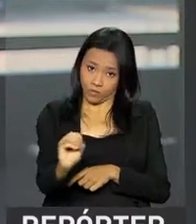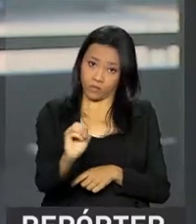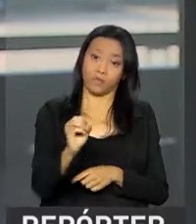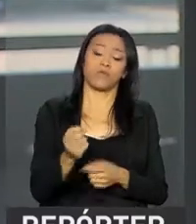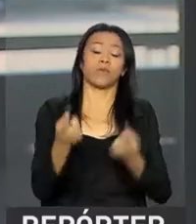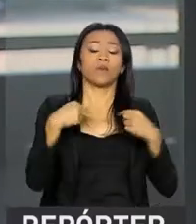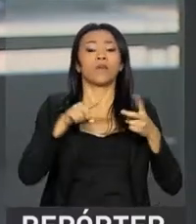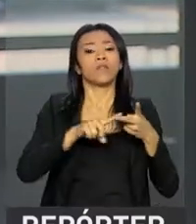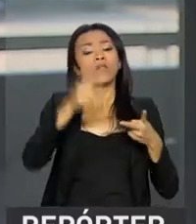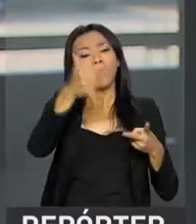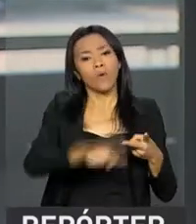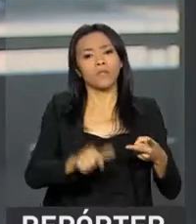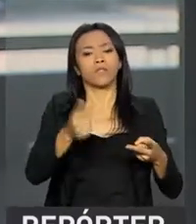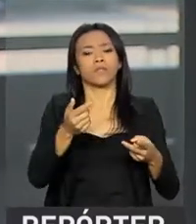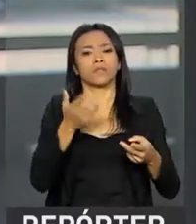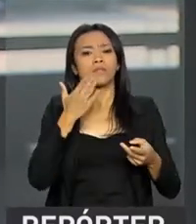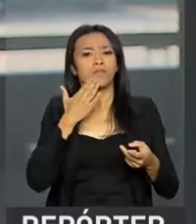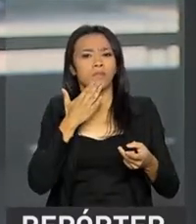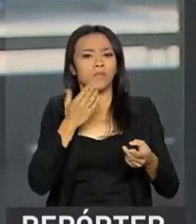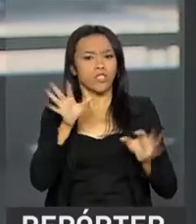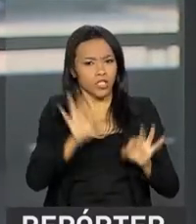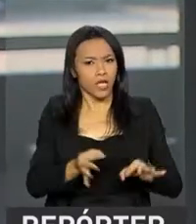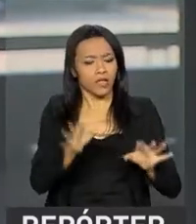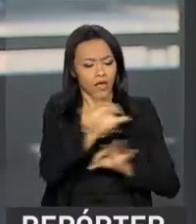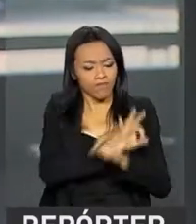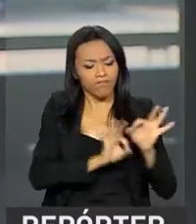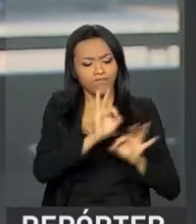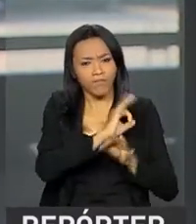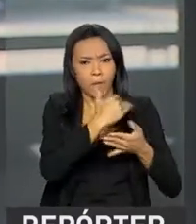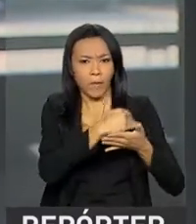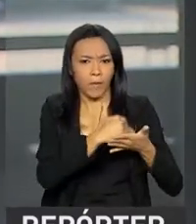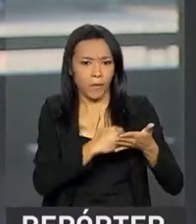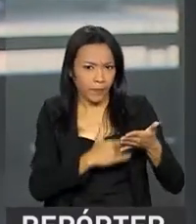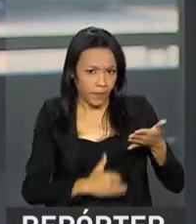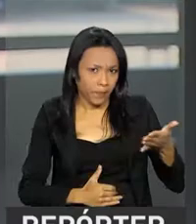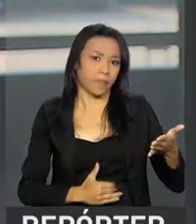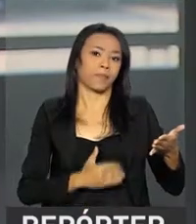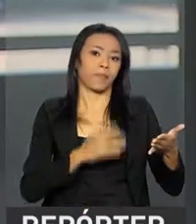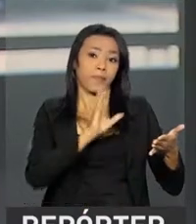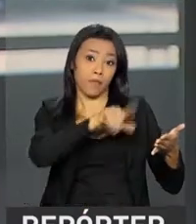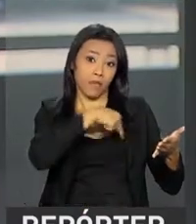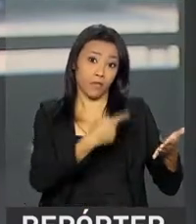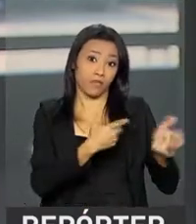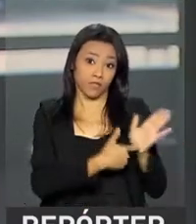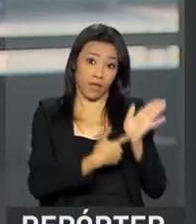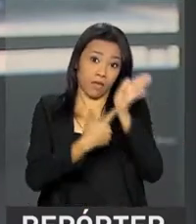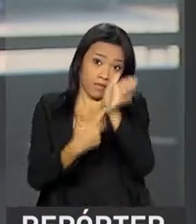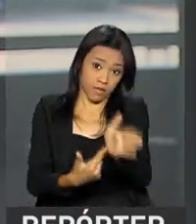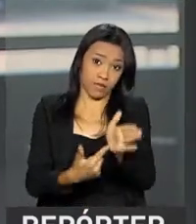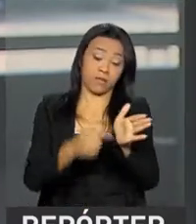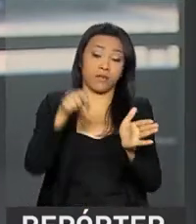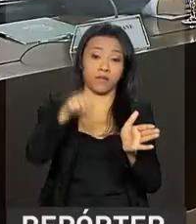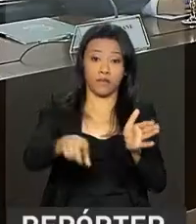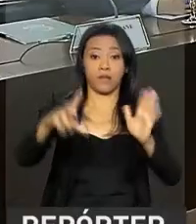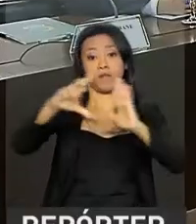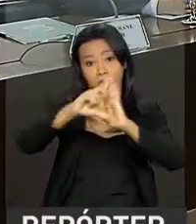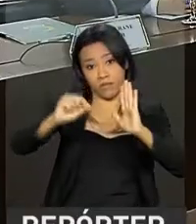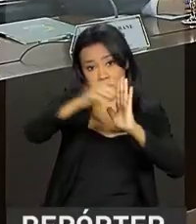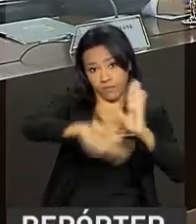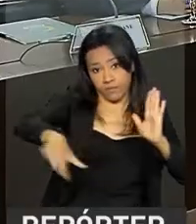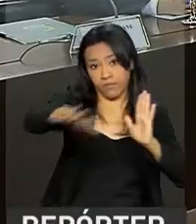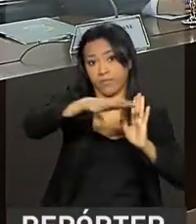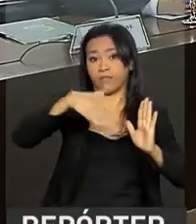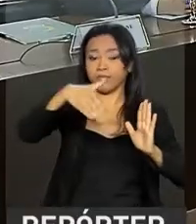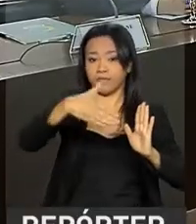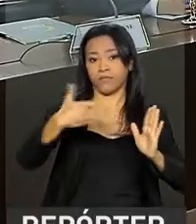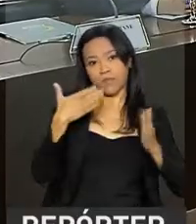uma reformulação está em andamento e nós devemos apresentar em breve à Casa Civil e a esse Conselho também. O Conselhão, como